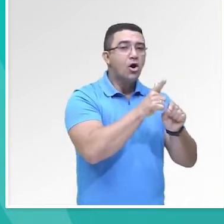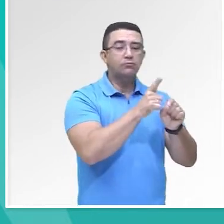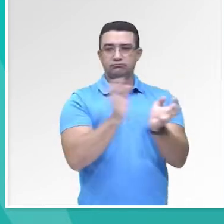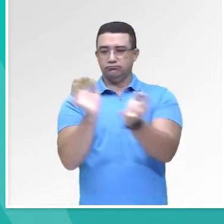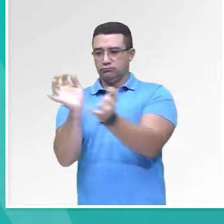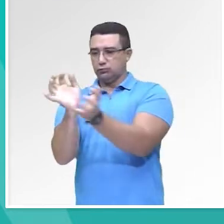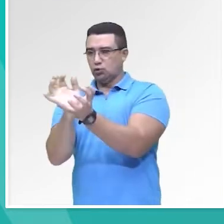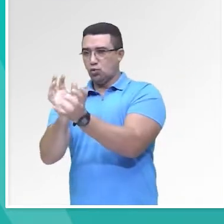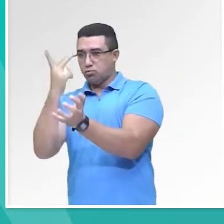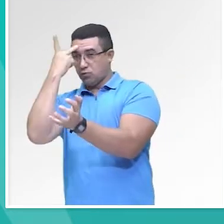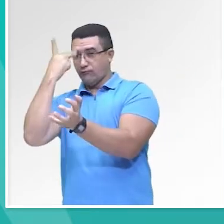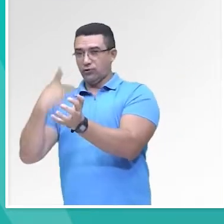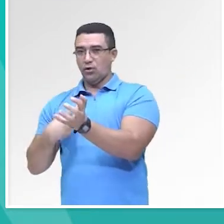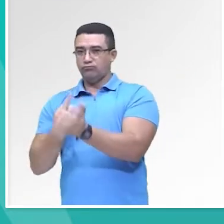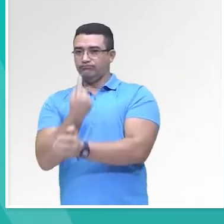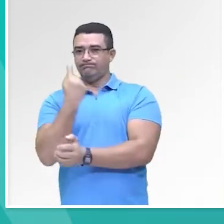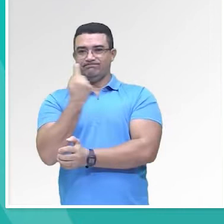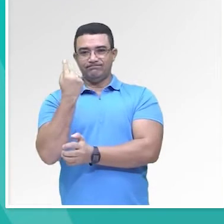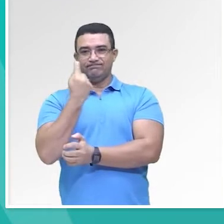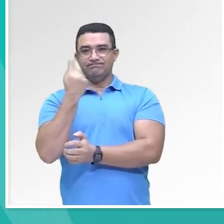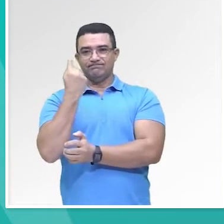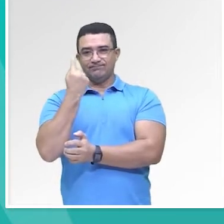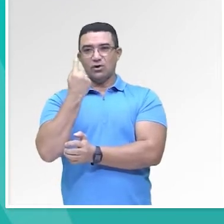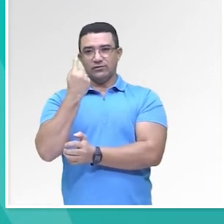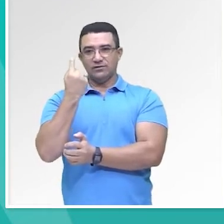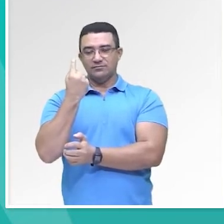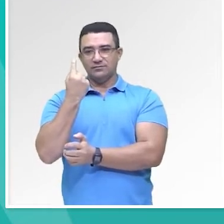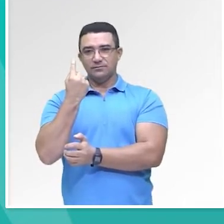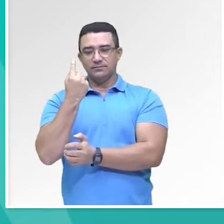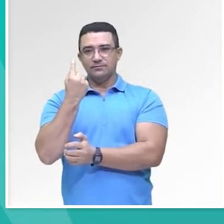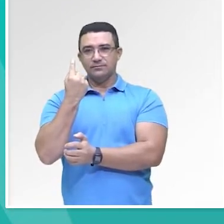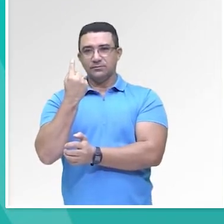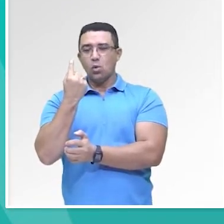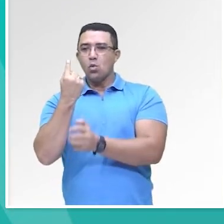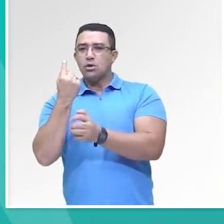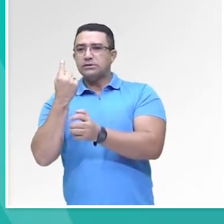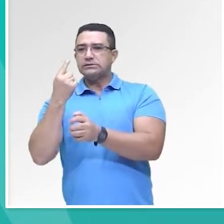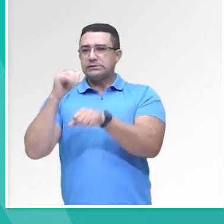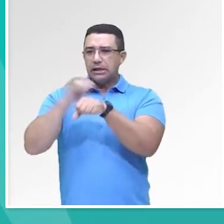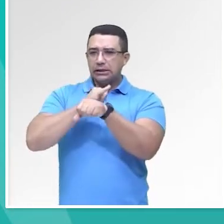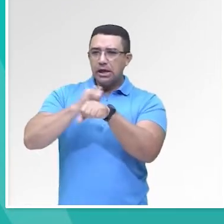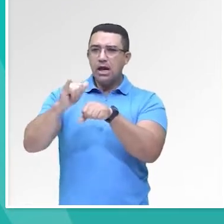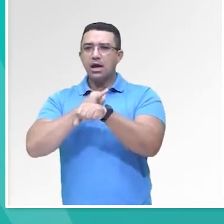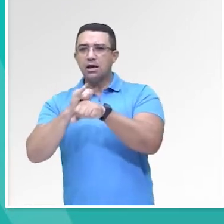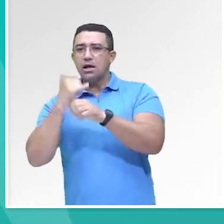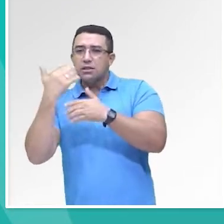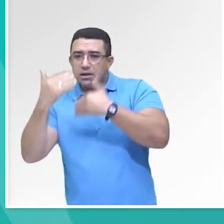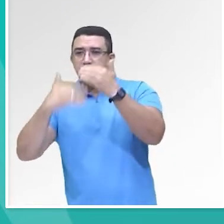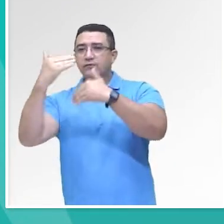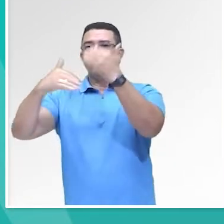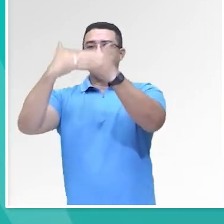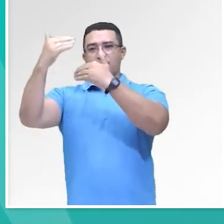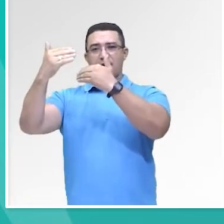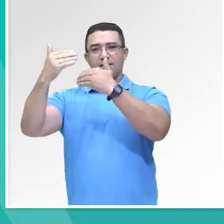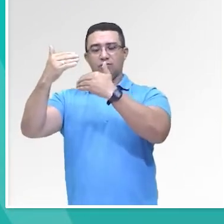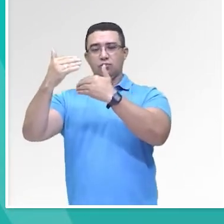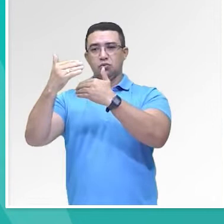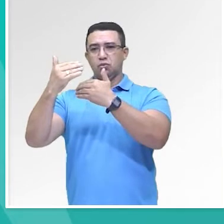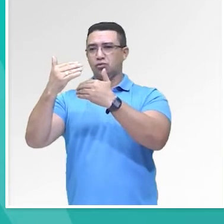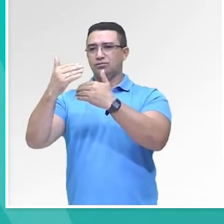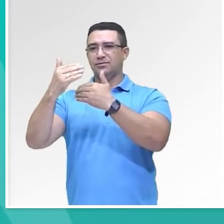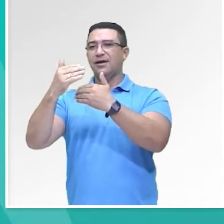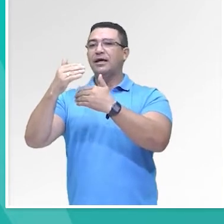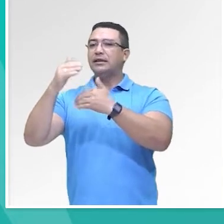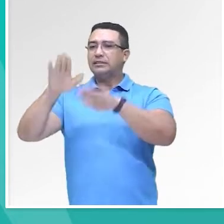quê? O nosso atleta individualmente, sozinho. Então, o desempenho já não vai depender do grupo, e